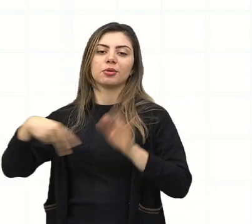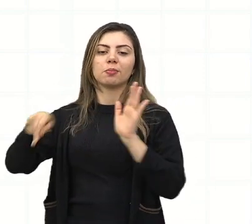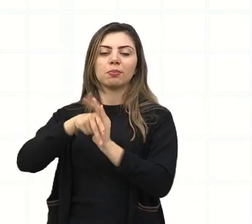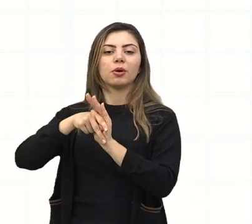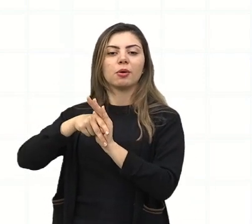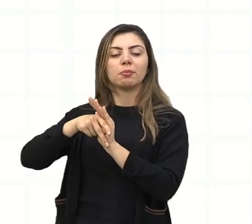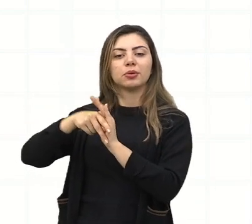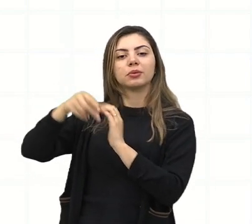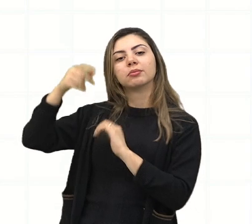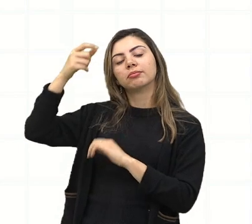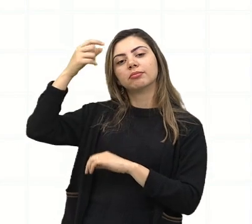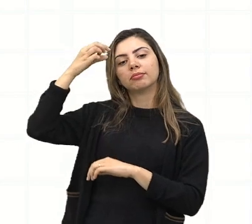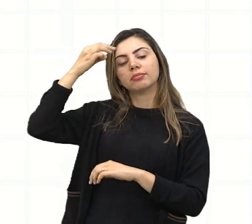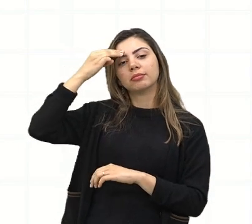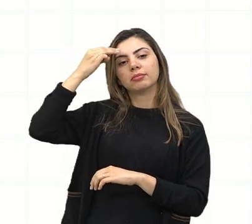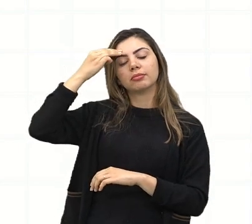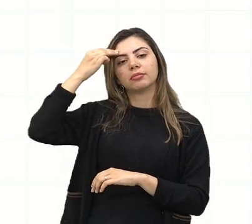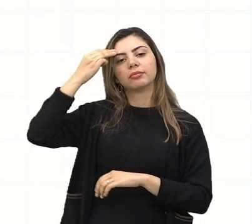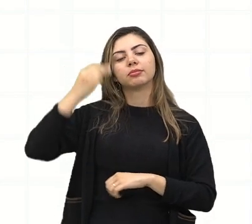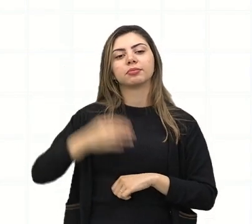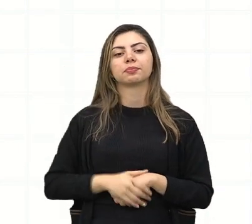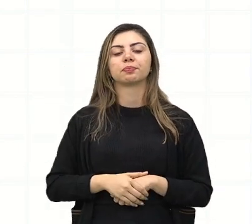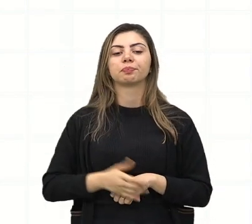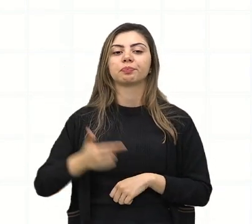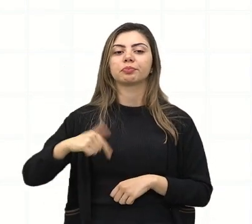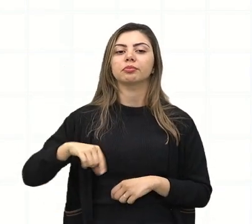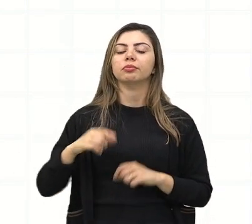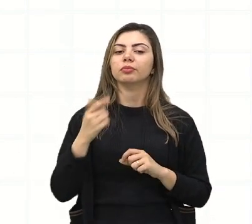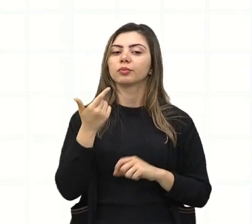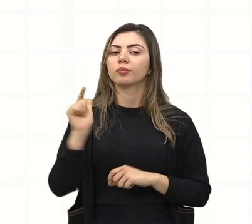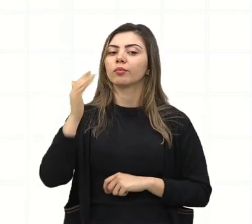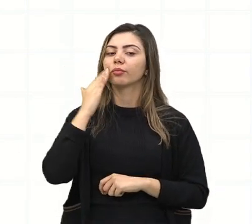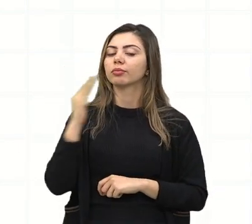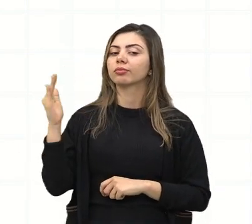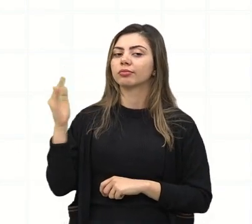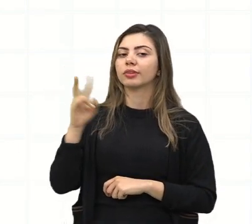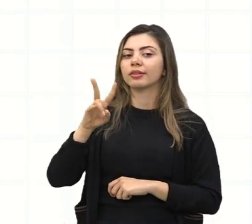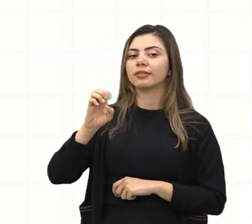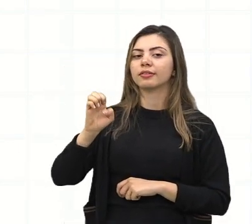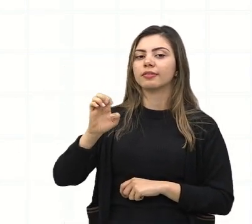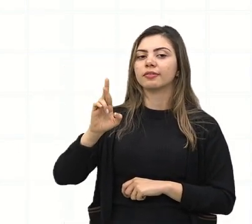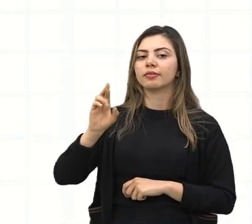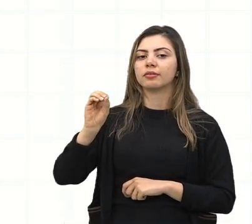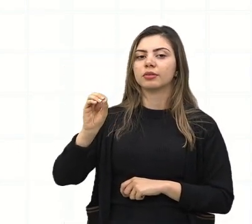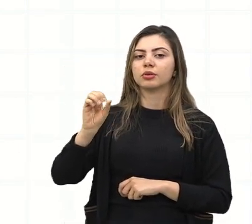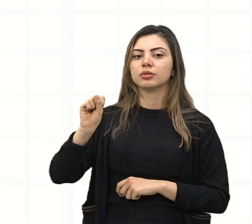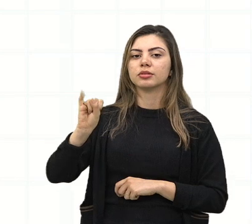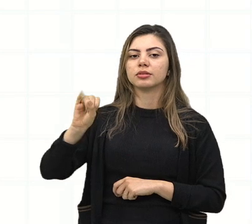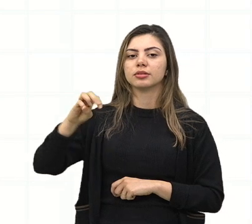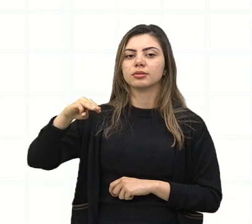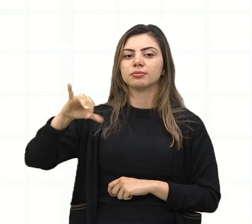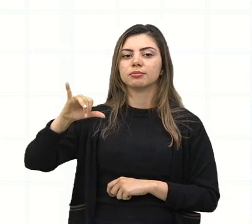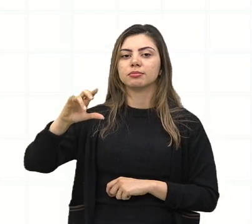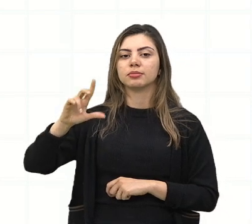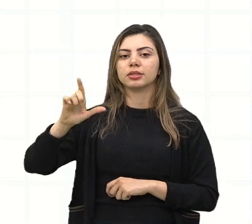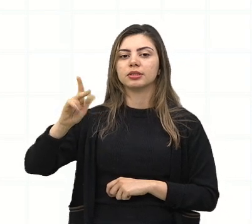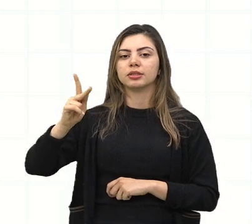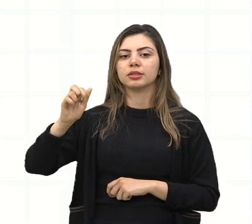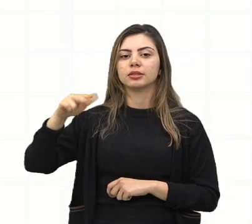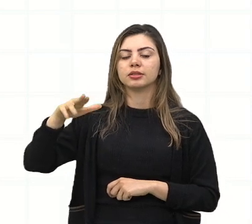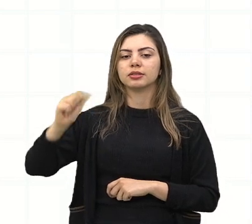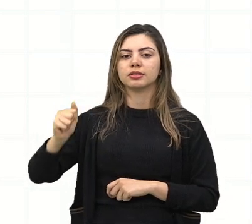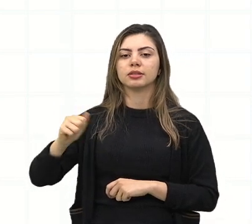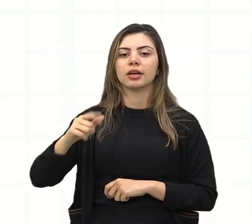psicológico, certo? E a verossemelhança, vamos ver o conceito, possui o significado daquilo